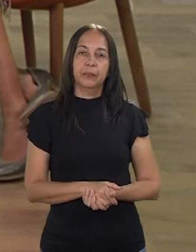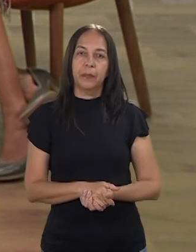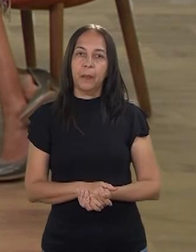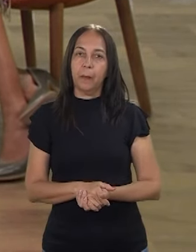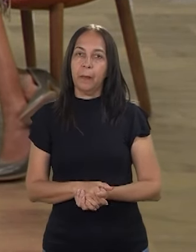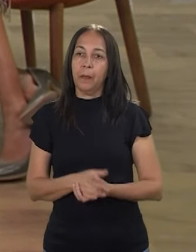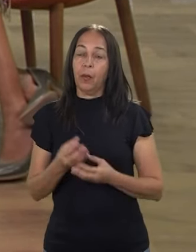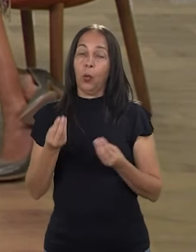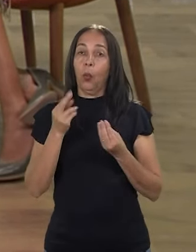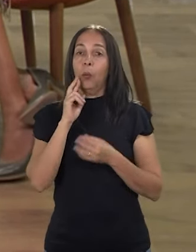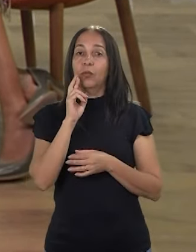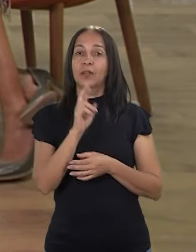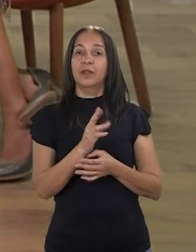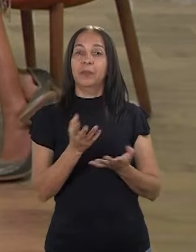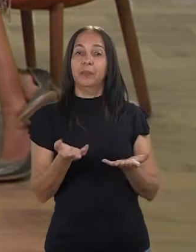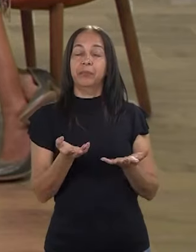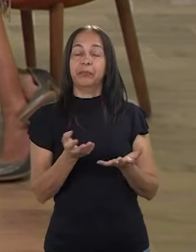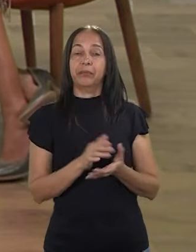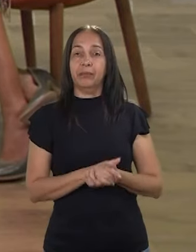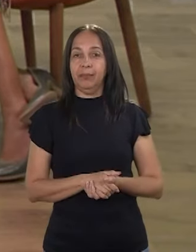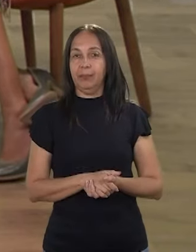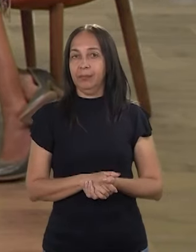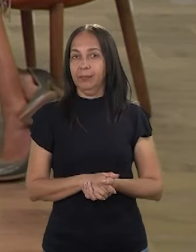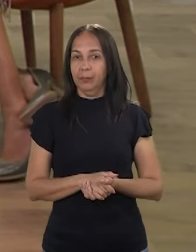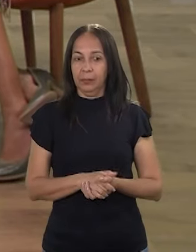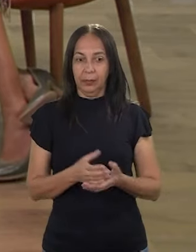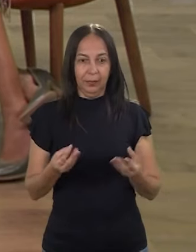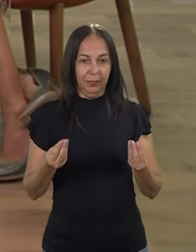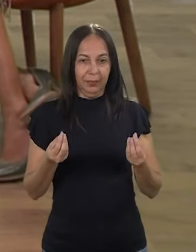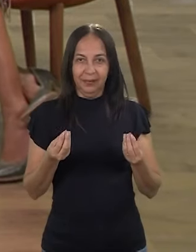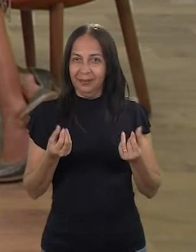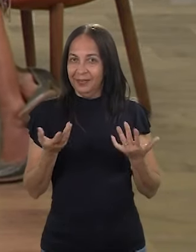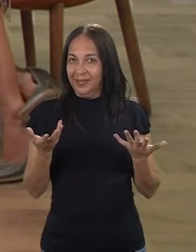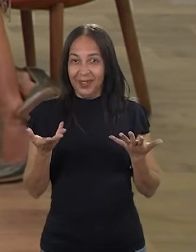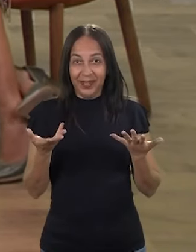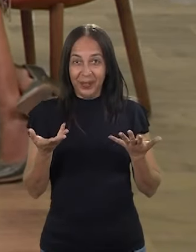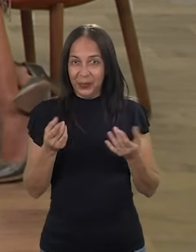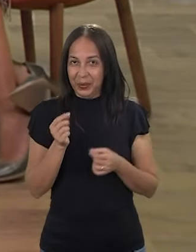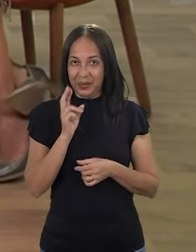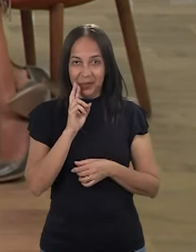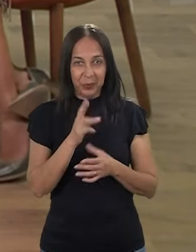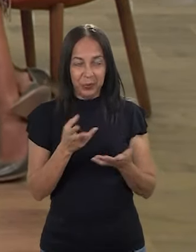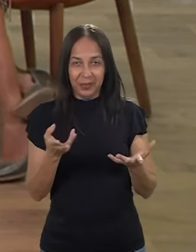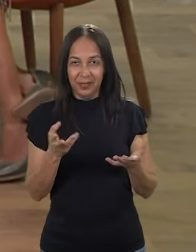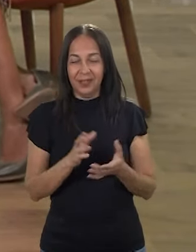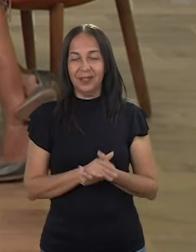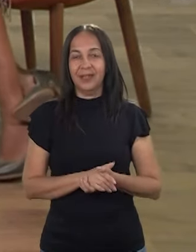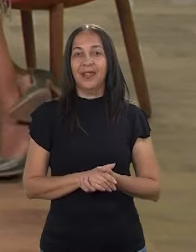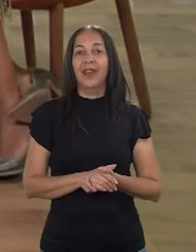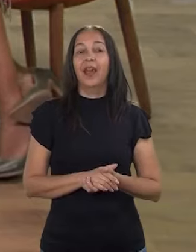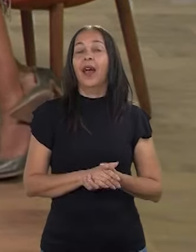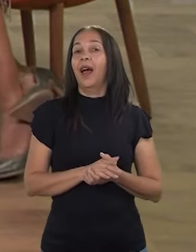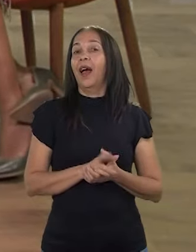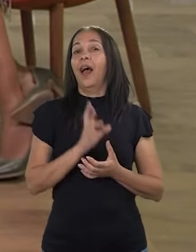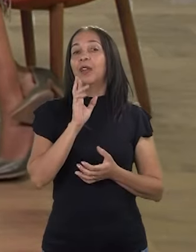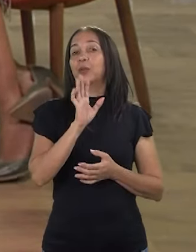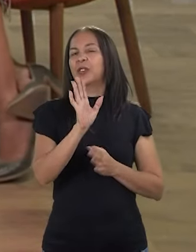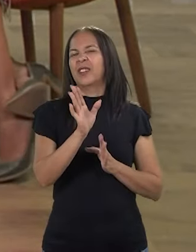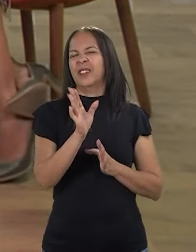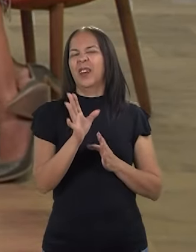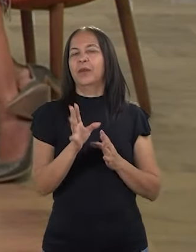desse quadro Paloma como é que você responde para Emily como é que eu vou responder Depois da resposta que ele deu